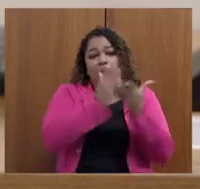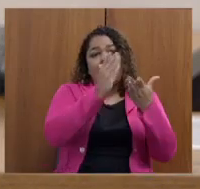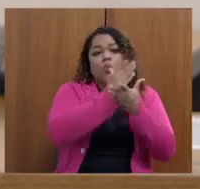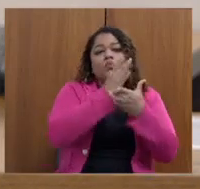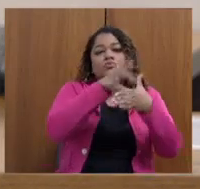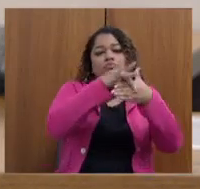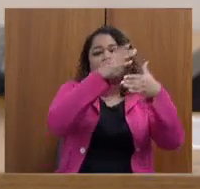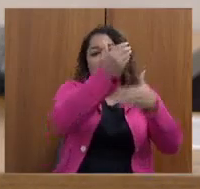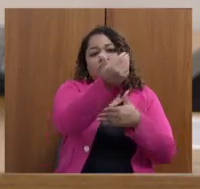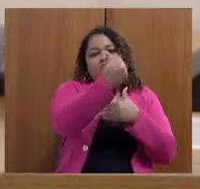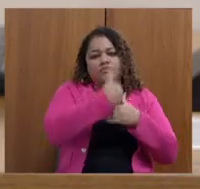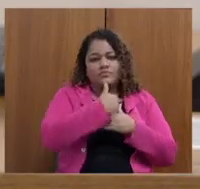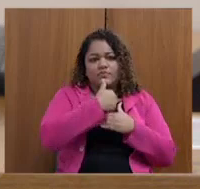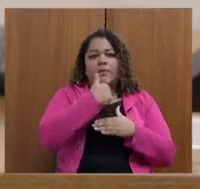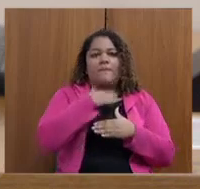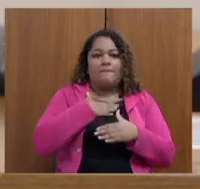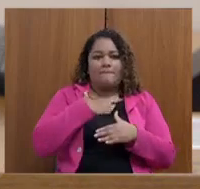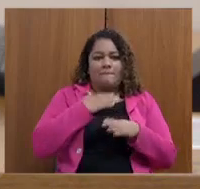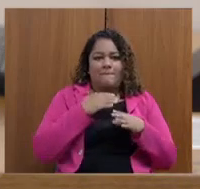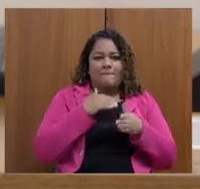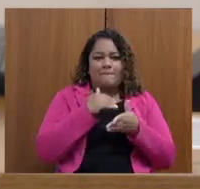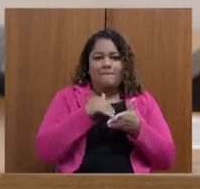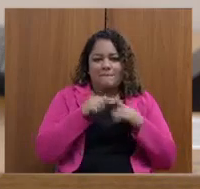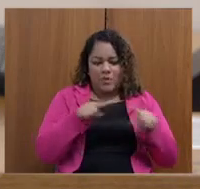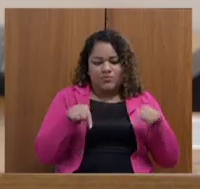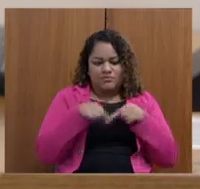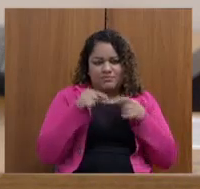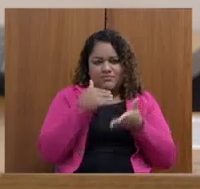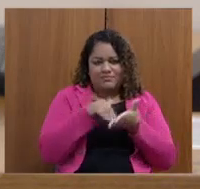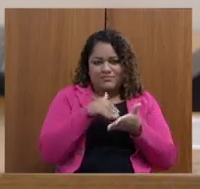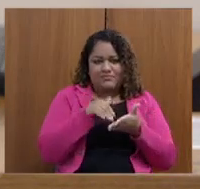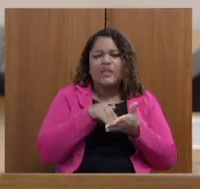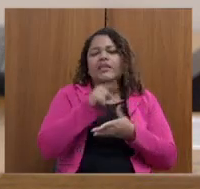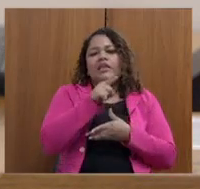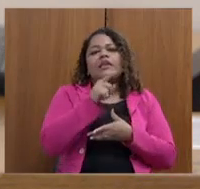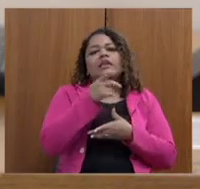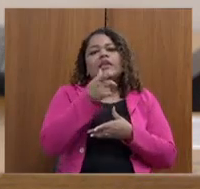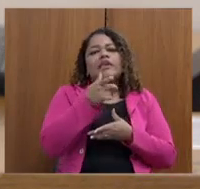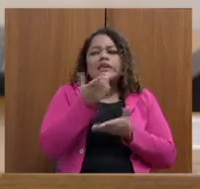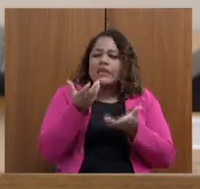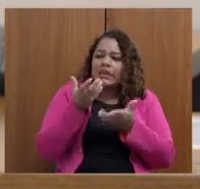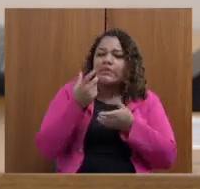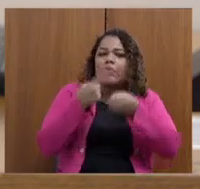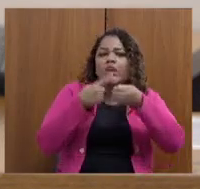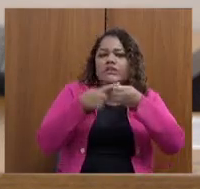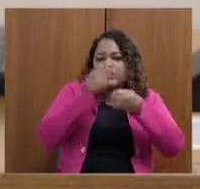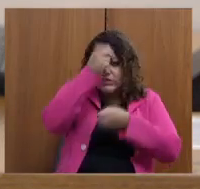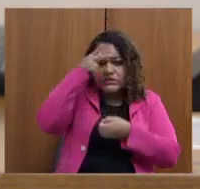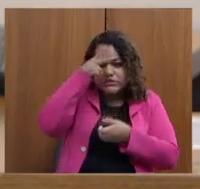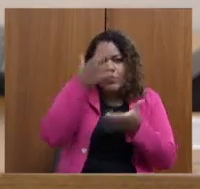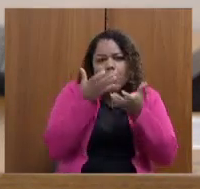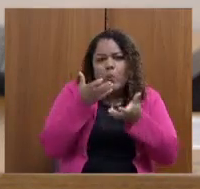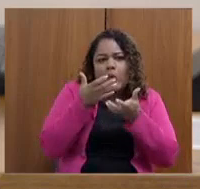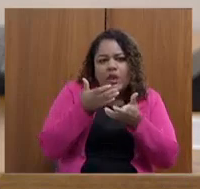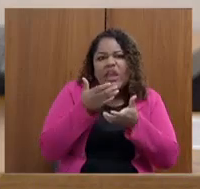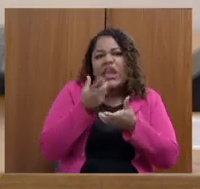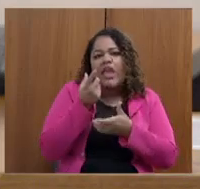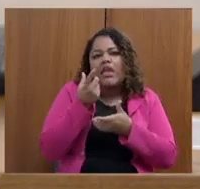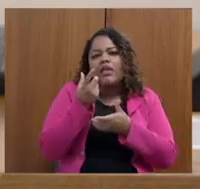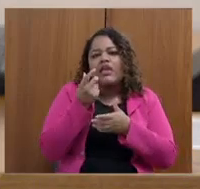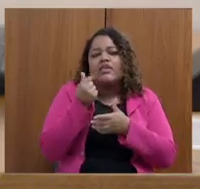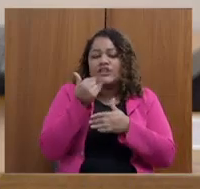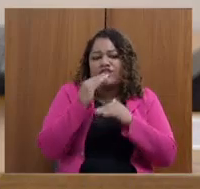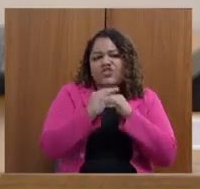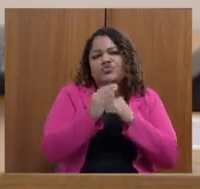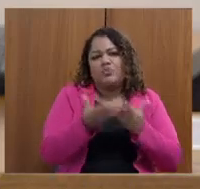atrás de investimento coisa que às vezes a cabeça às vezes dos Municípios antes eram só de irem